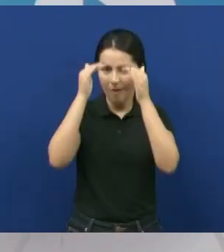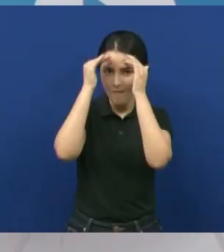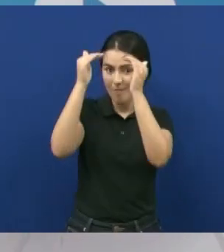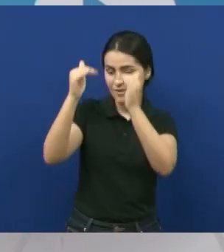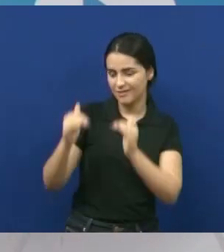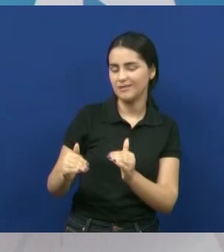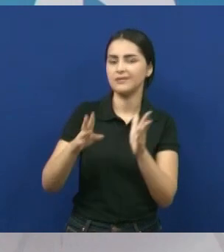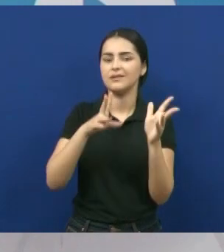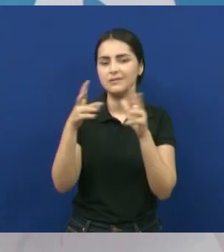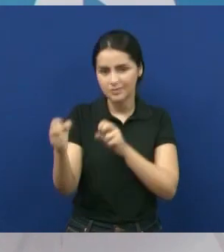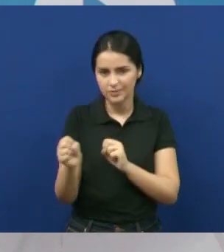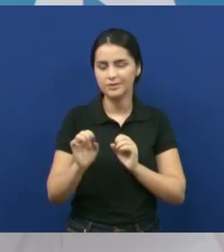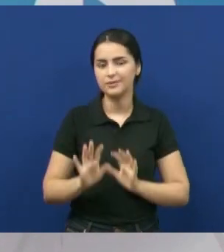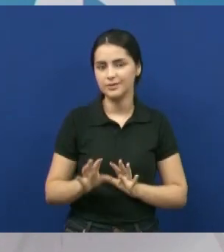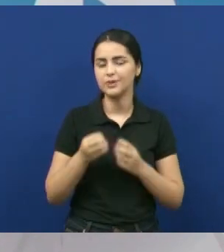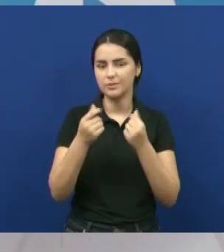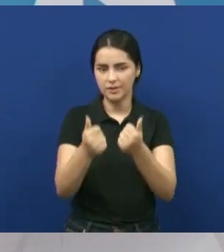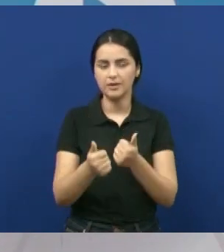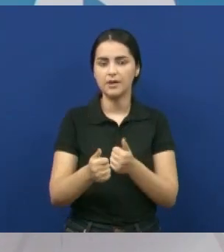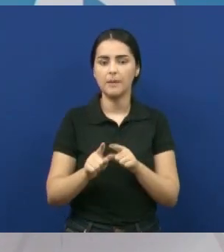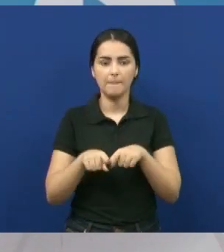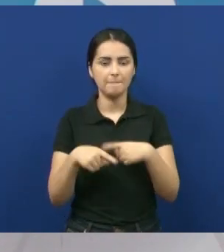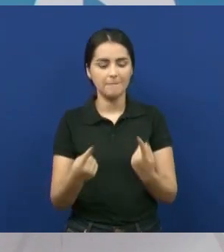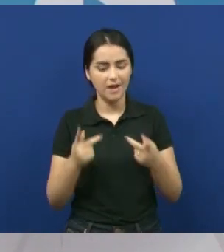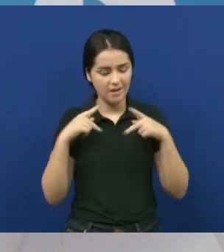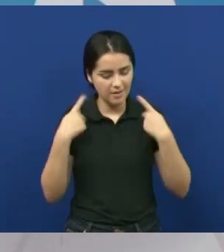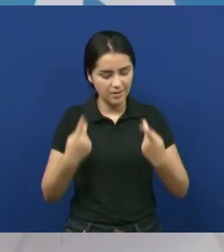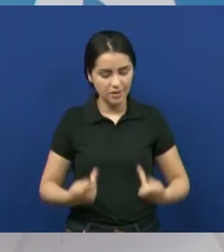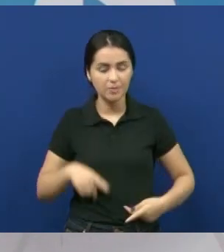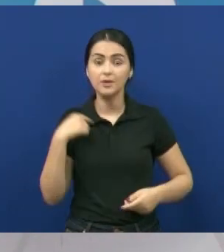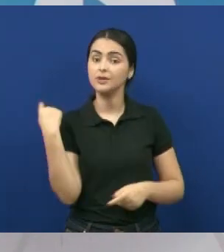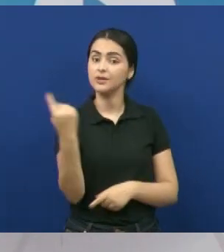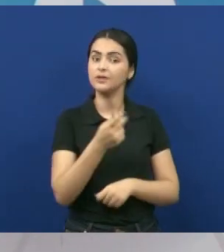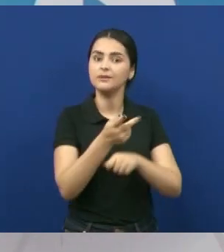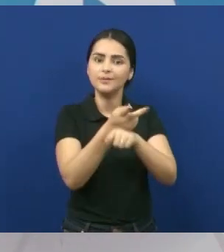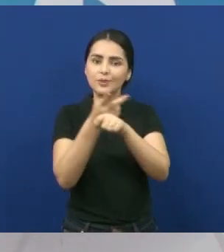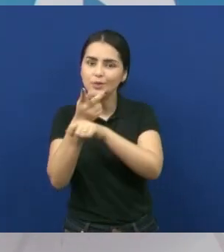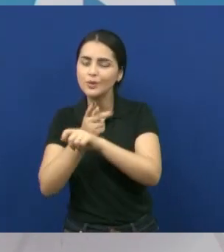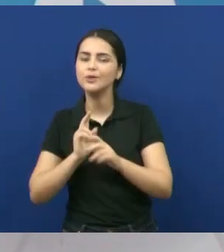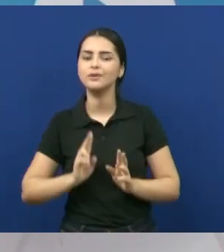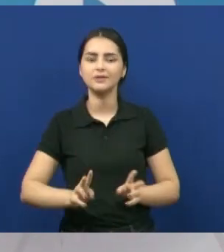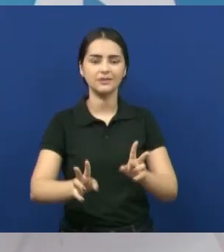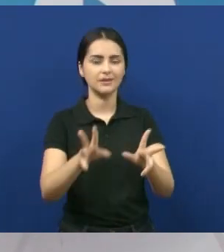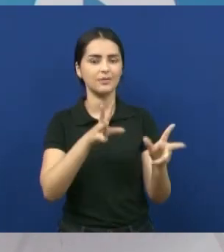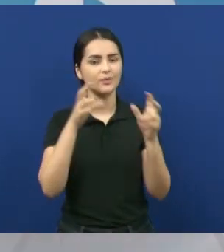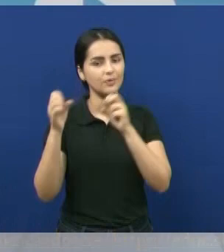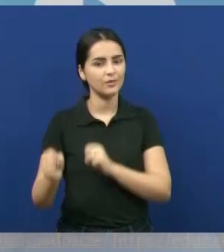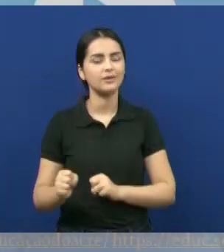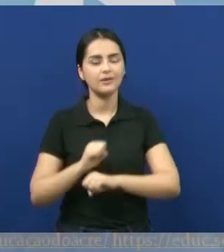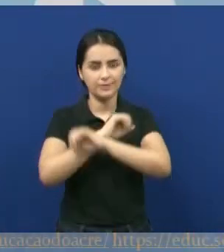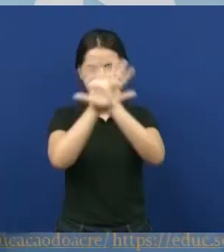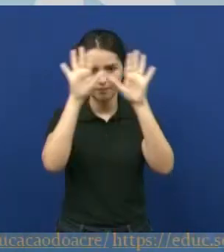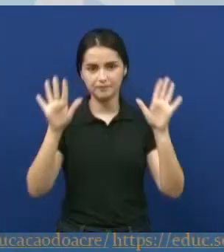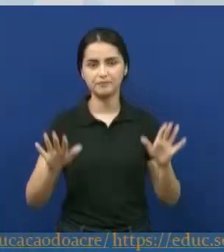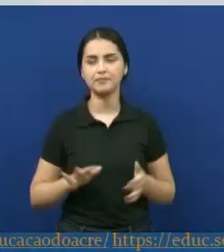subordinados a esse poder, tá bom? Mas a humanidade sempre buscou o poder, que isso fique bem claro.